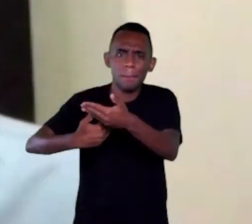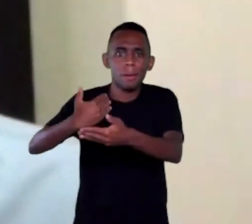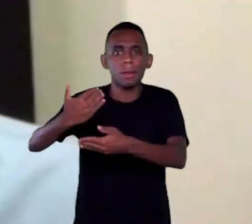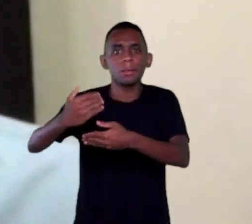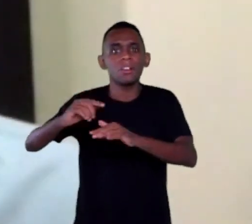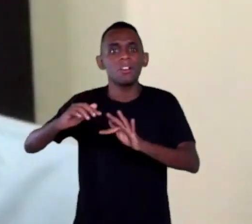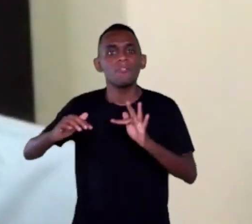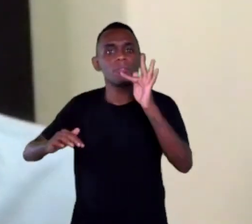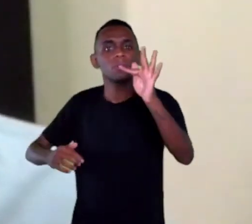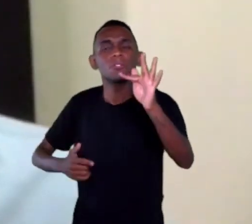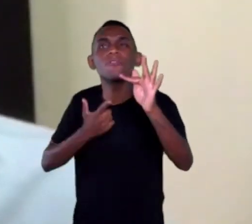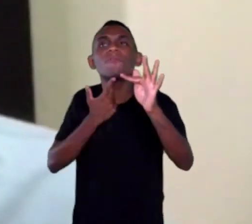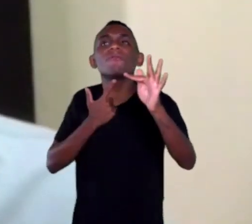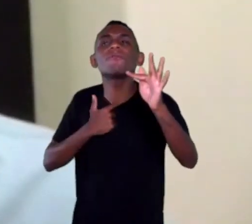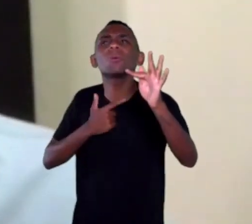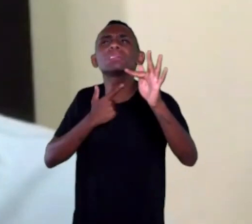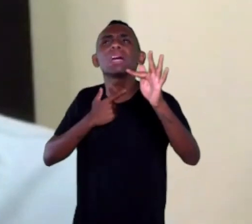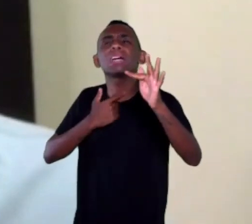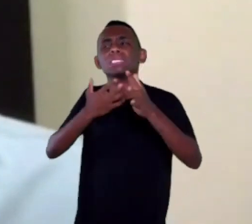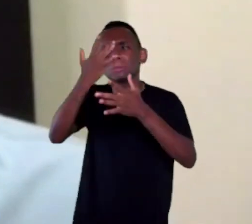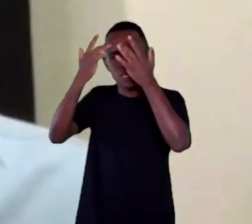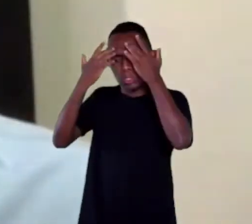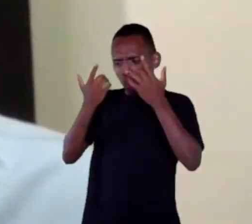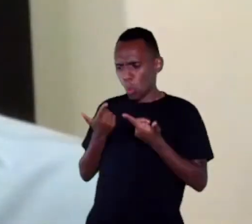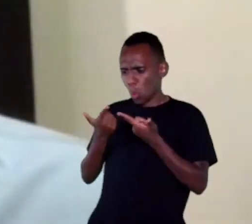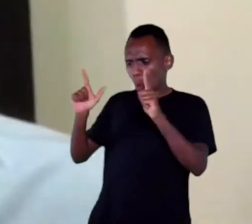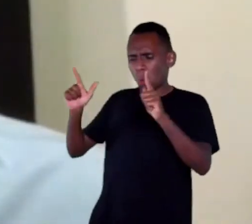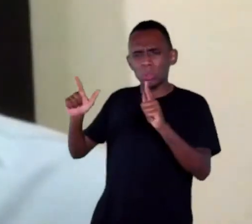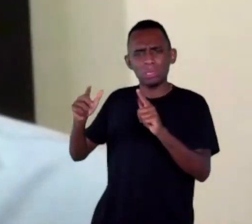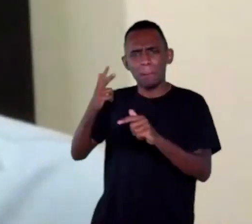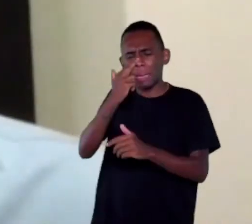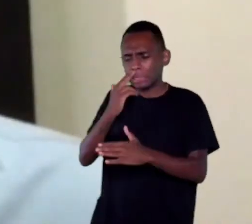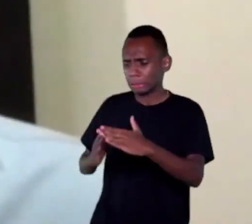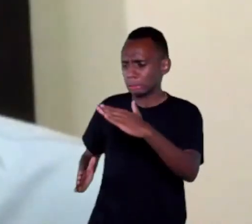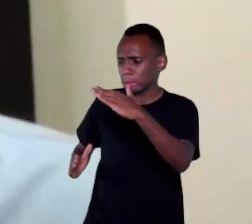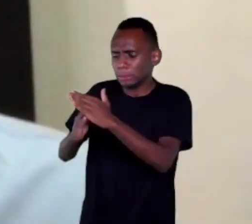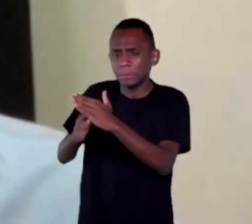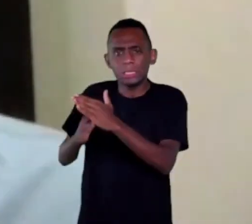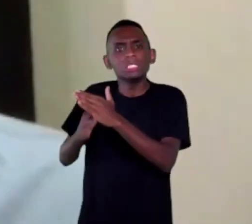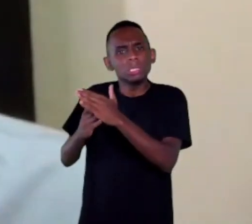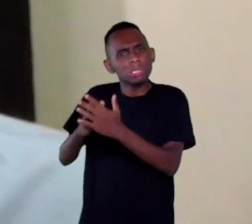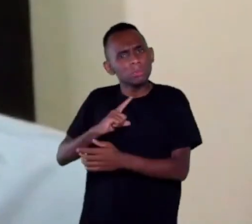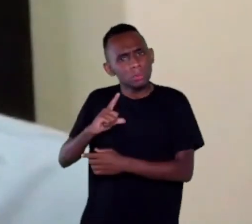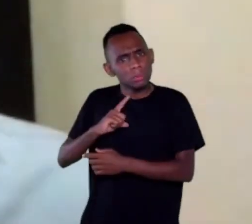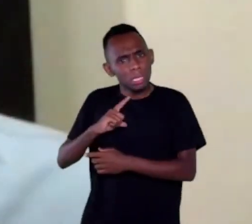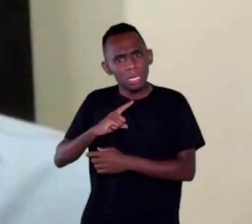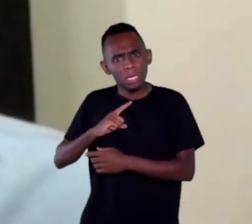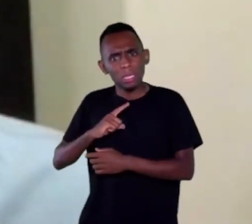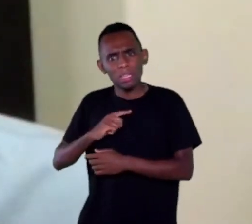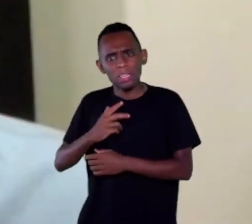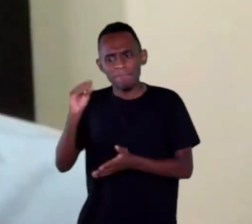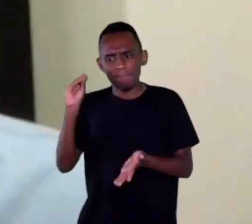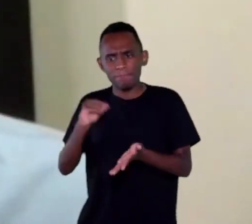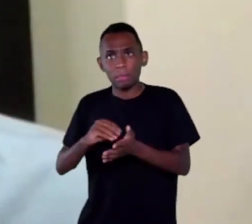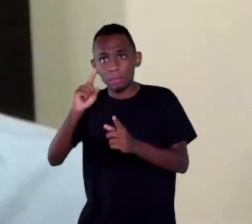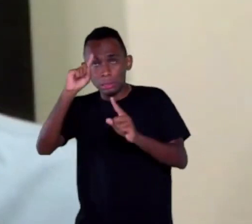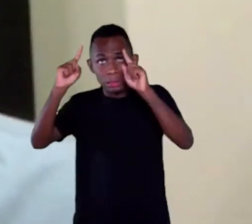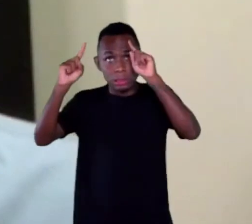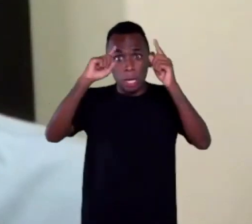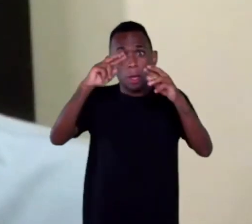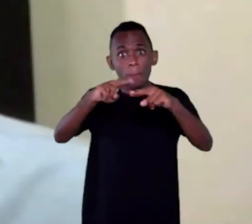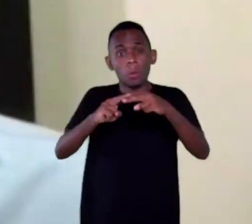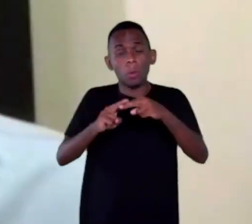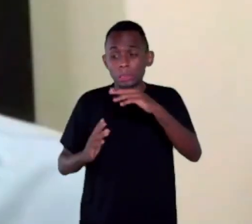desejaram para elas. As podas as limitam de serem criativas e, muitas das vezes, junto com